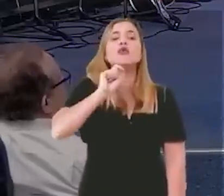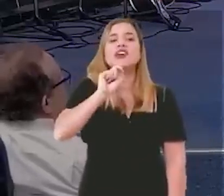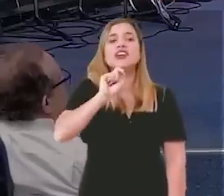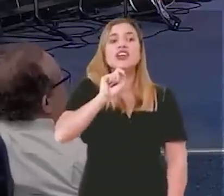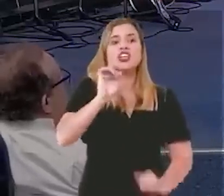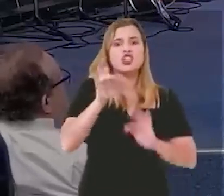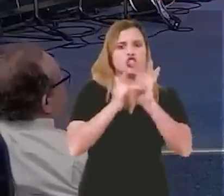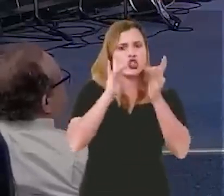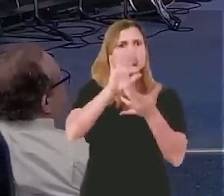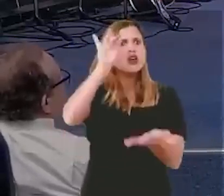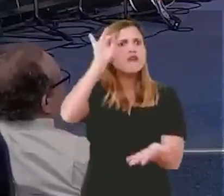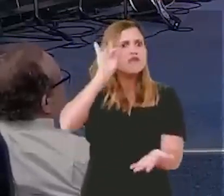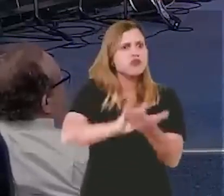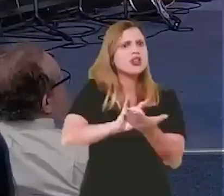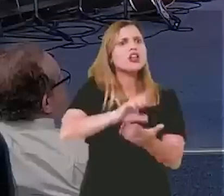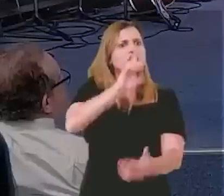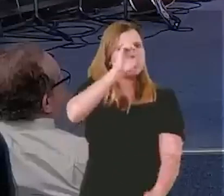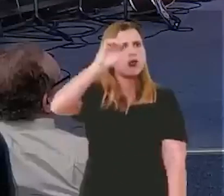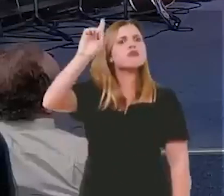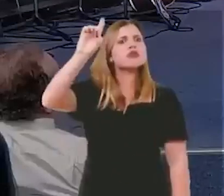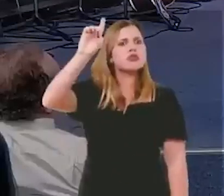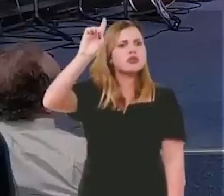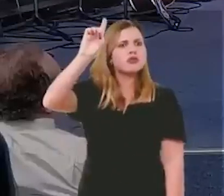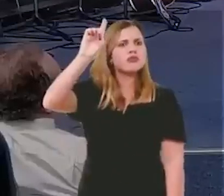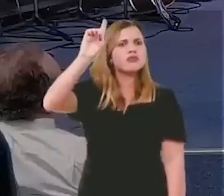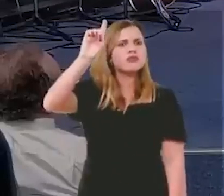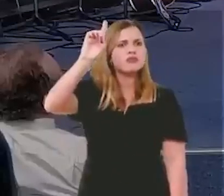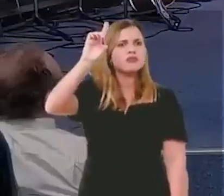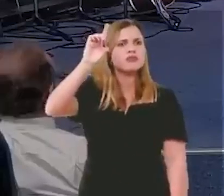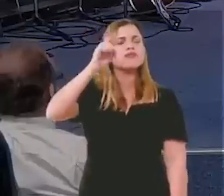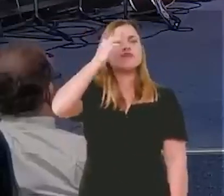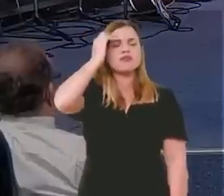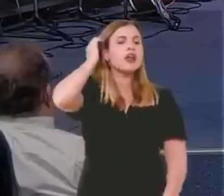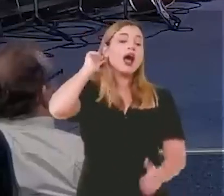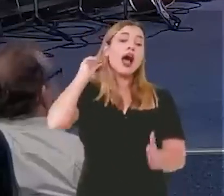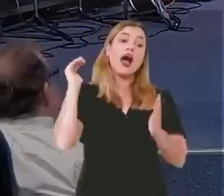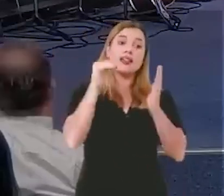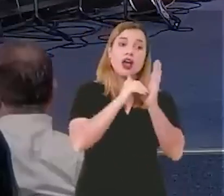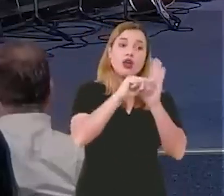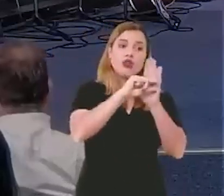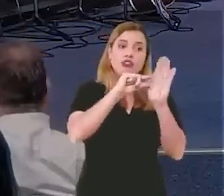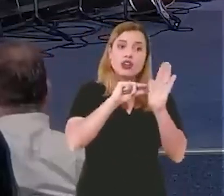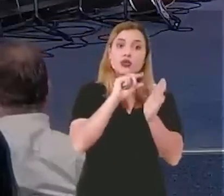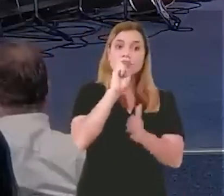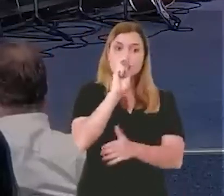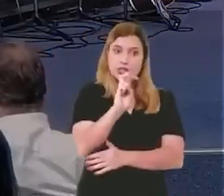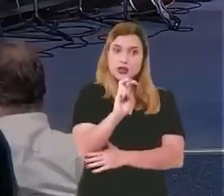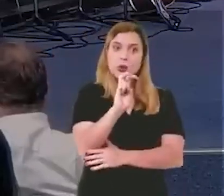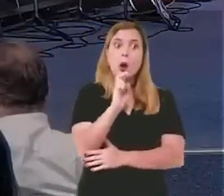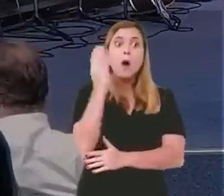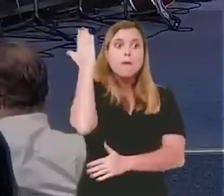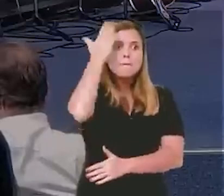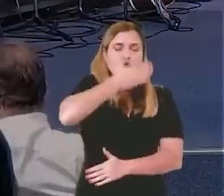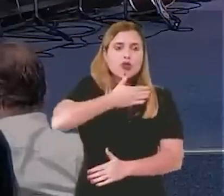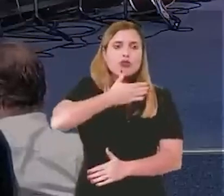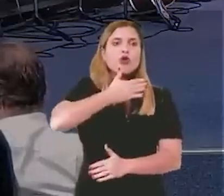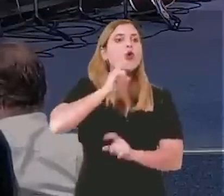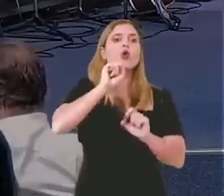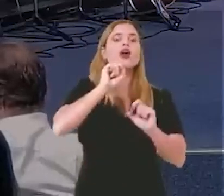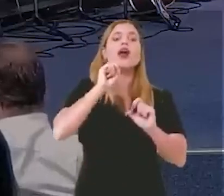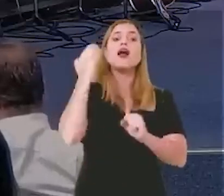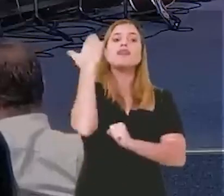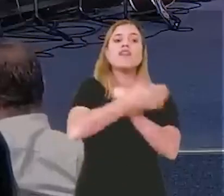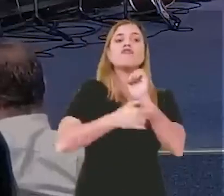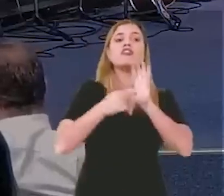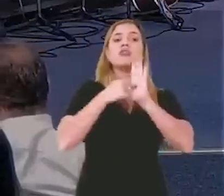Jesus Cristo é verdadeiramente Deus. Até aqui no verso 5, ele provou essa tese de duas maneiras. Primeiro,